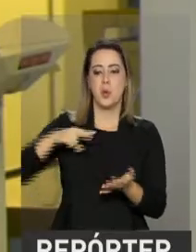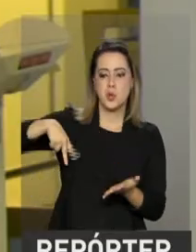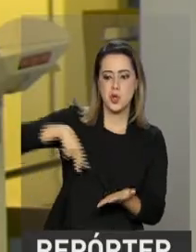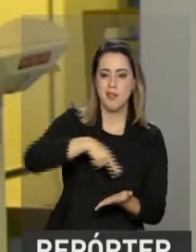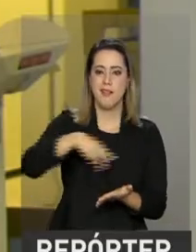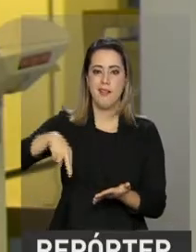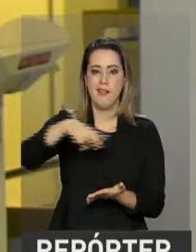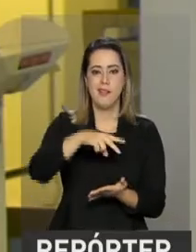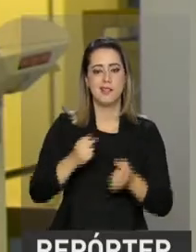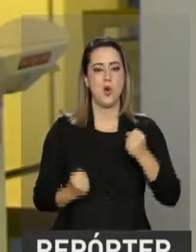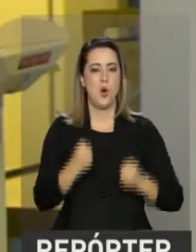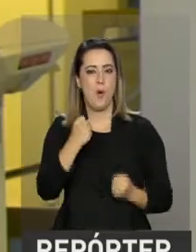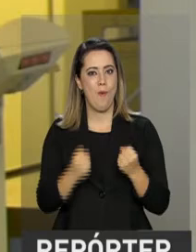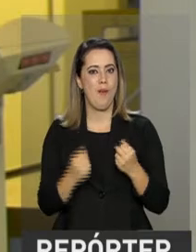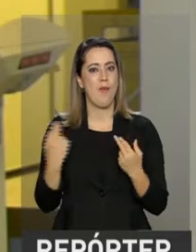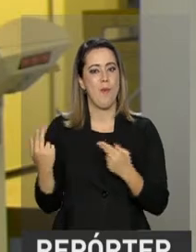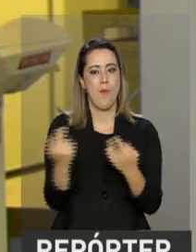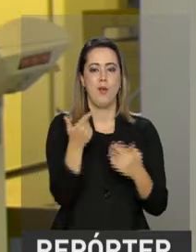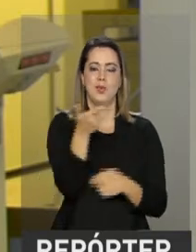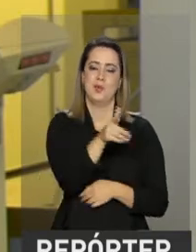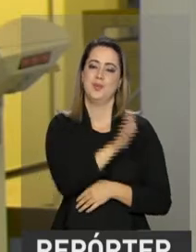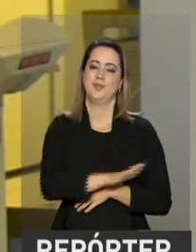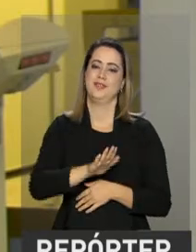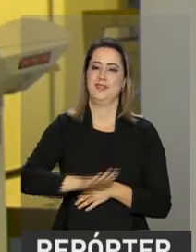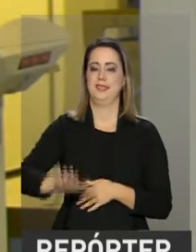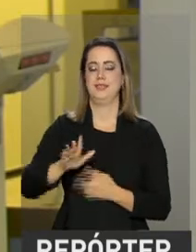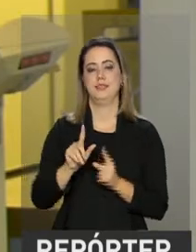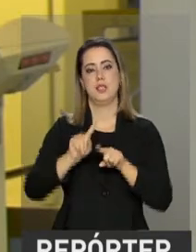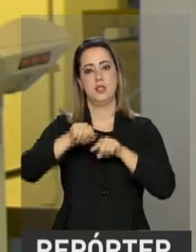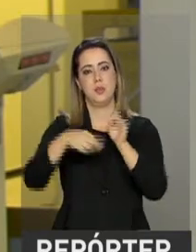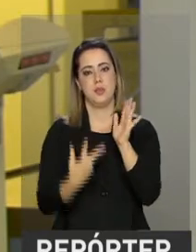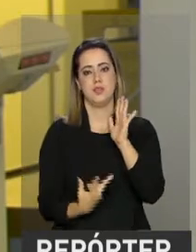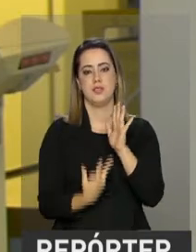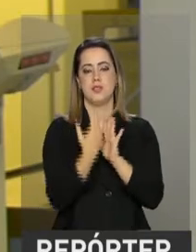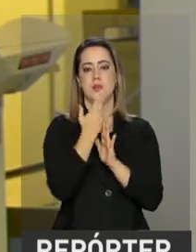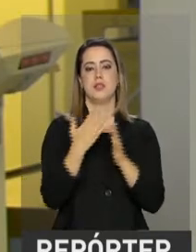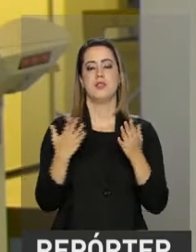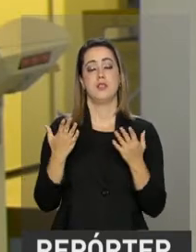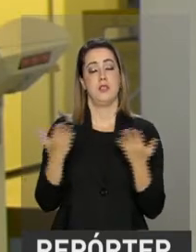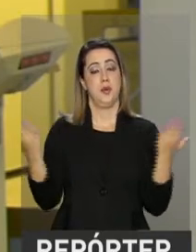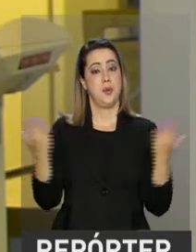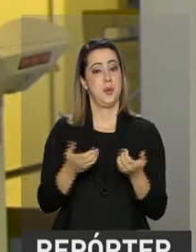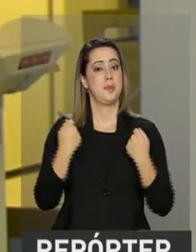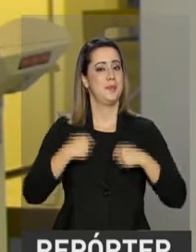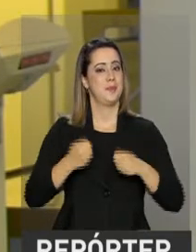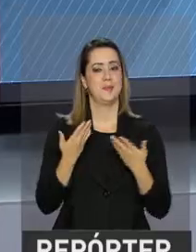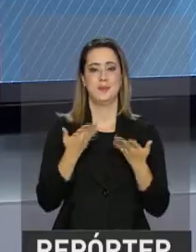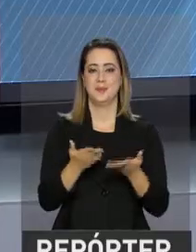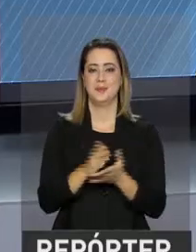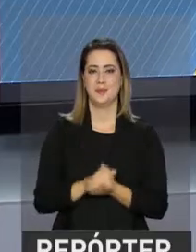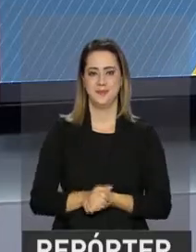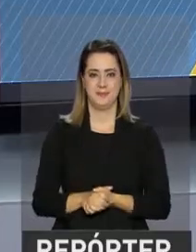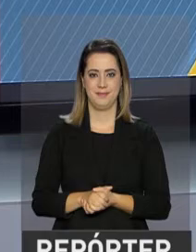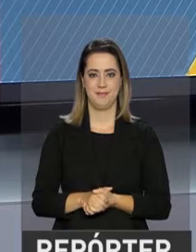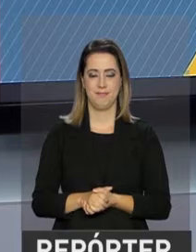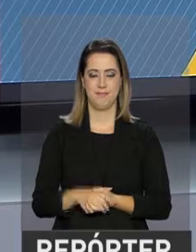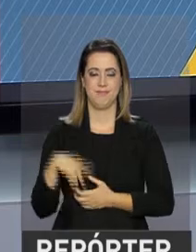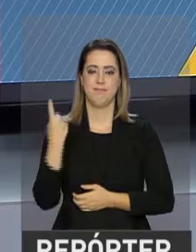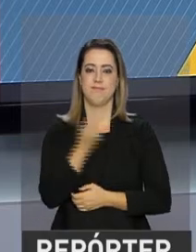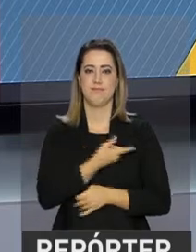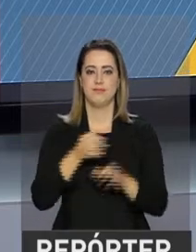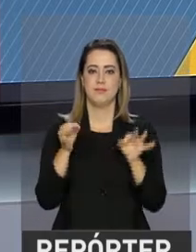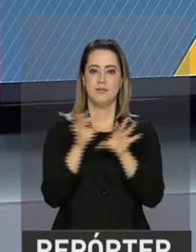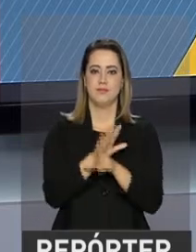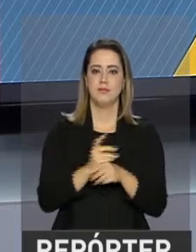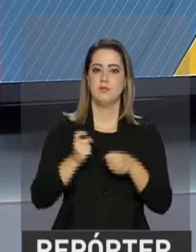corra, faça tudo que uma criança tem que fazer. Depois das operações, agora é só isso que a gente precisa. Nós ficamos